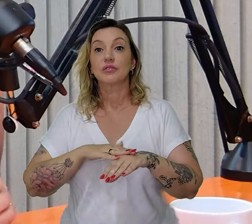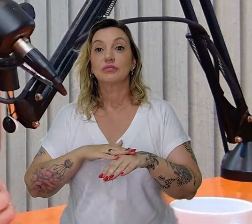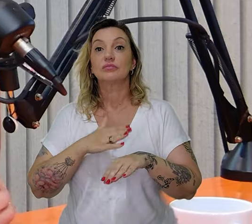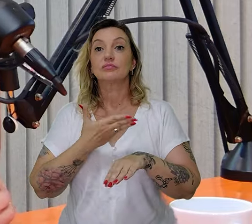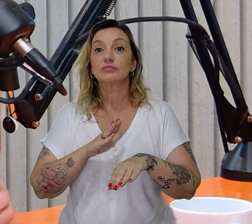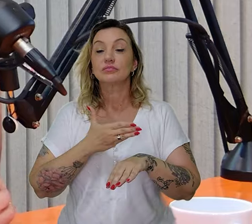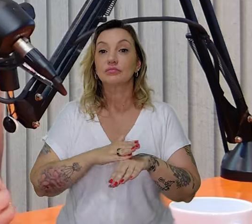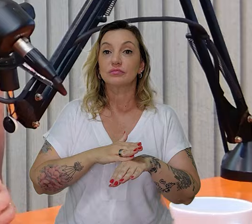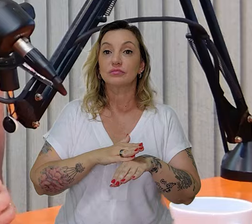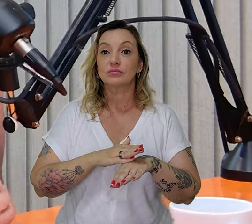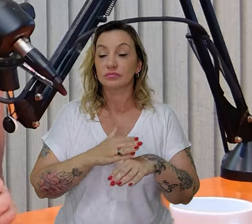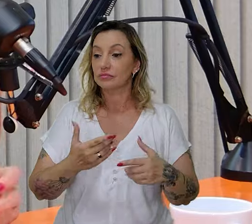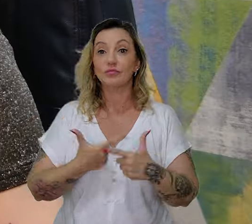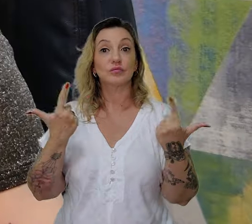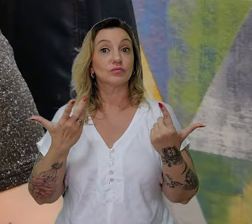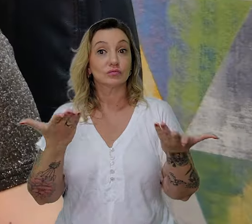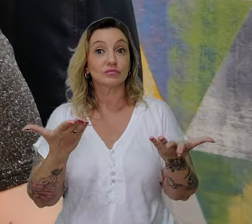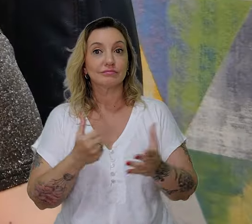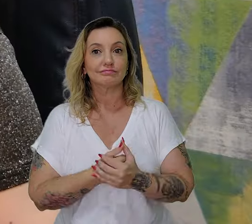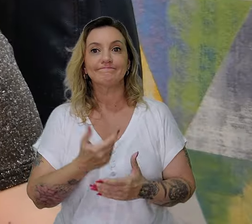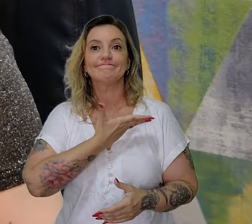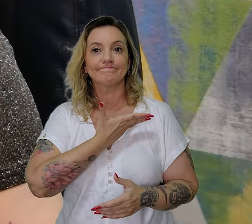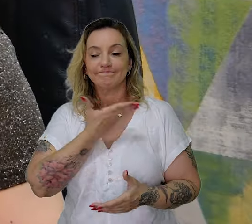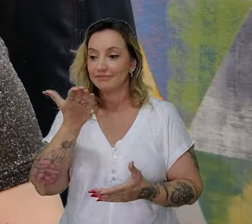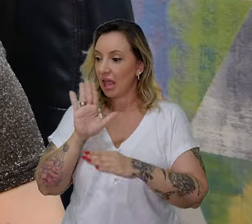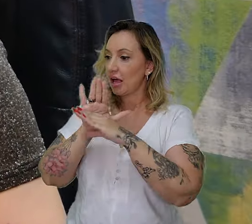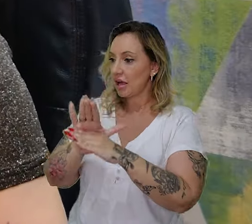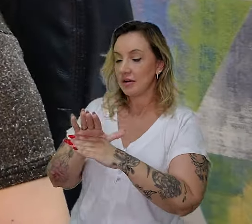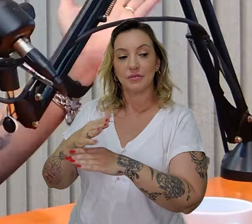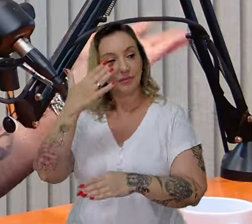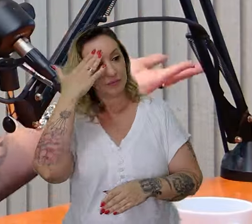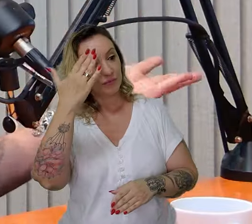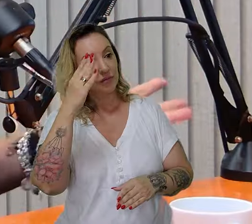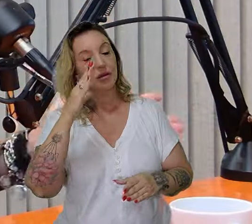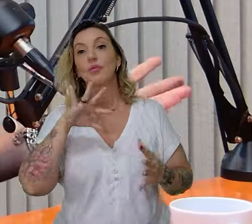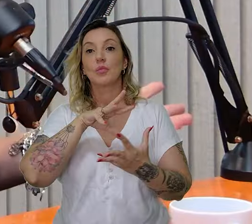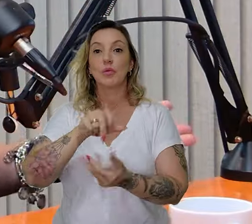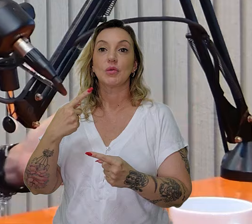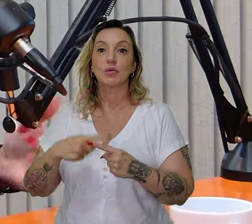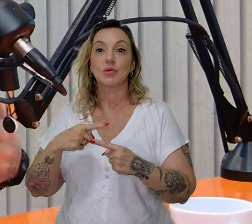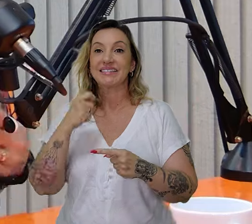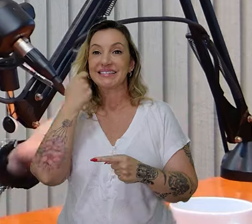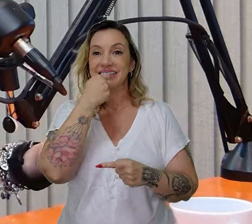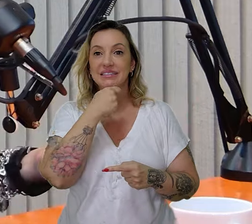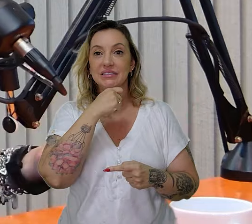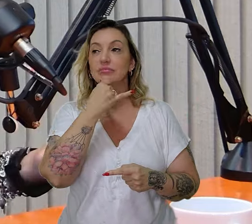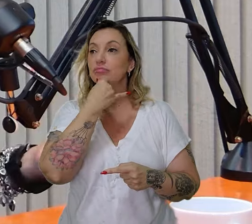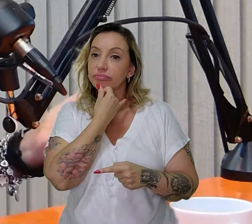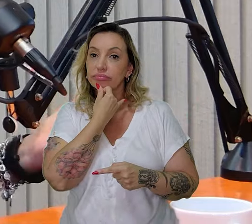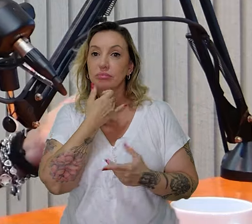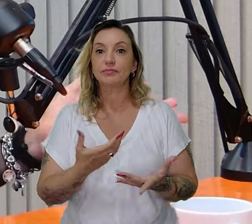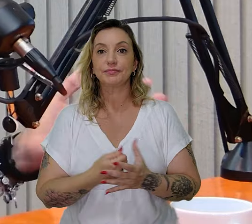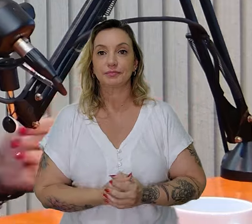exercício vocacional e foi sorte né foi graças ao seu amigo gente olha graças a Obrigada universo porque imagina eu ia ser uma dentista super